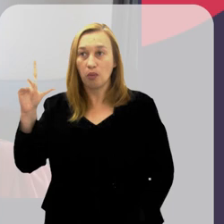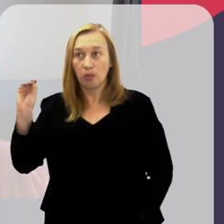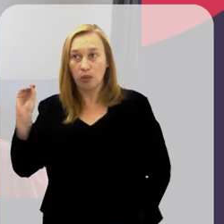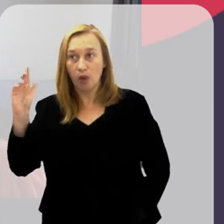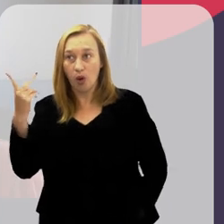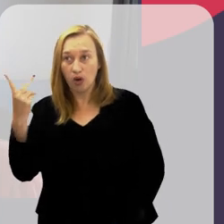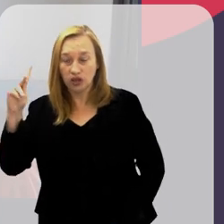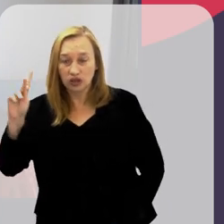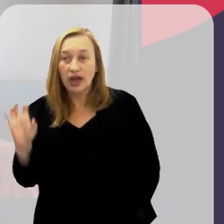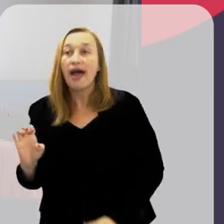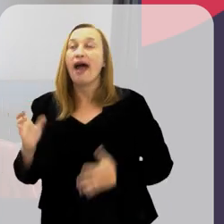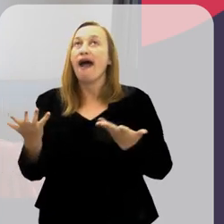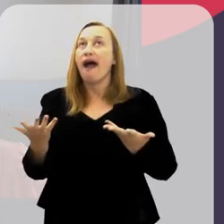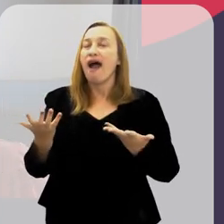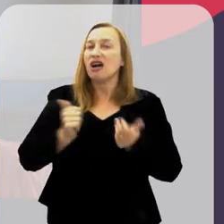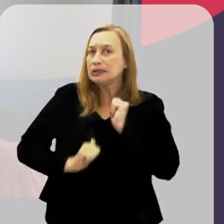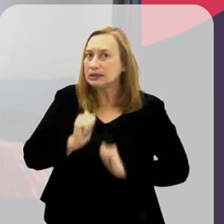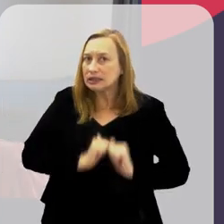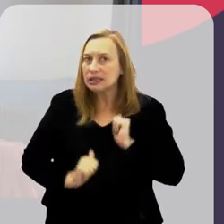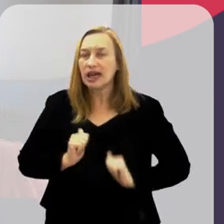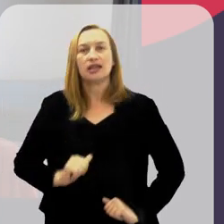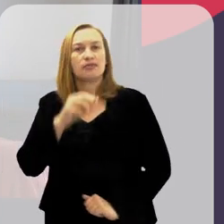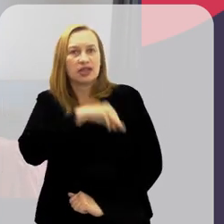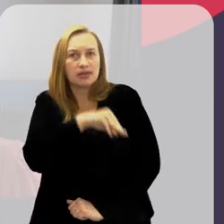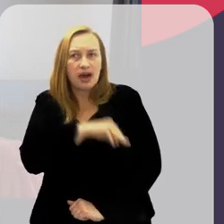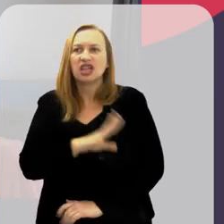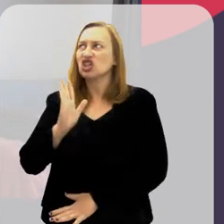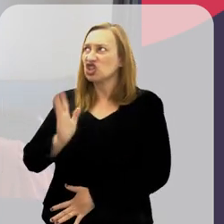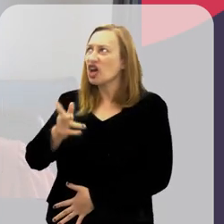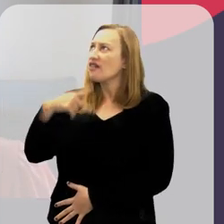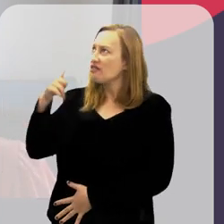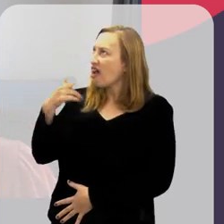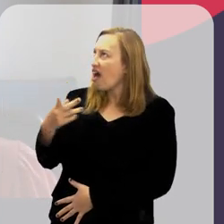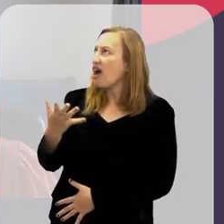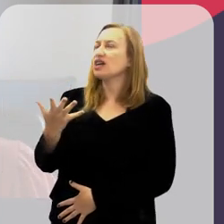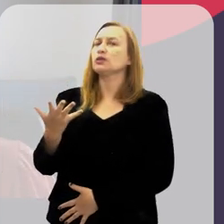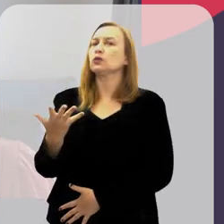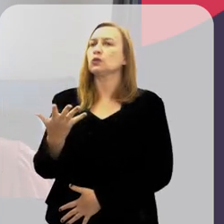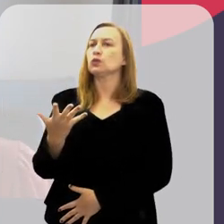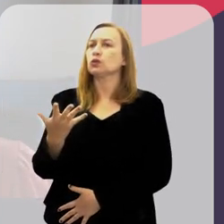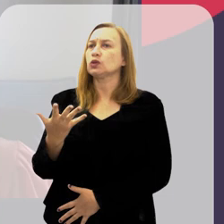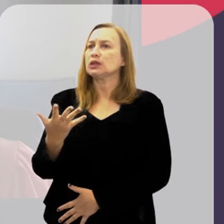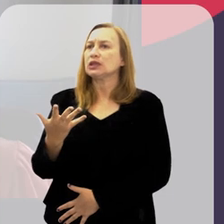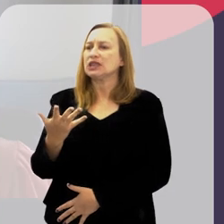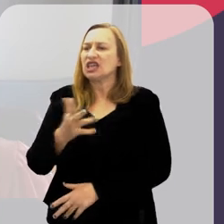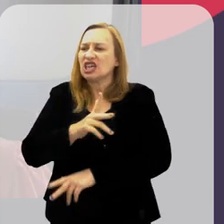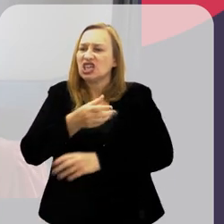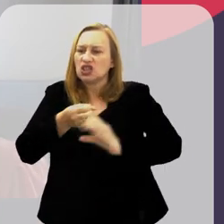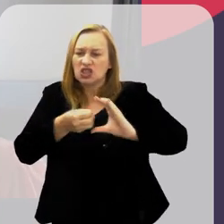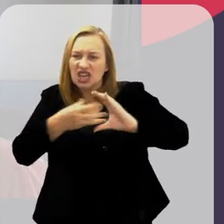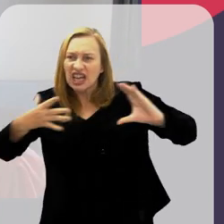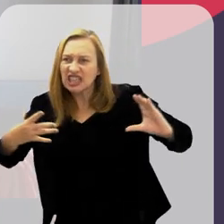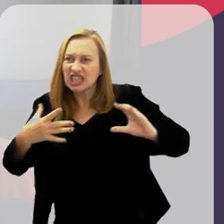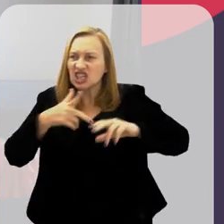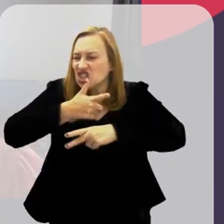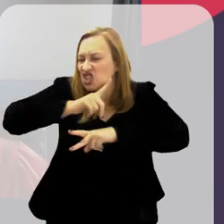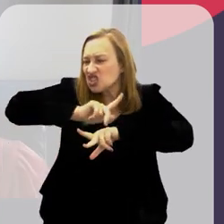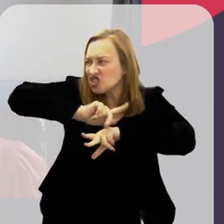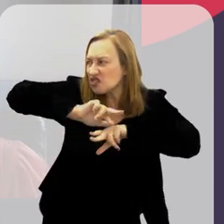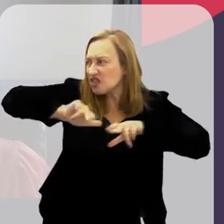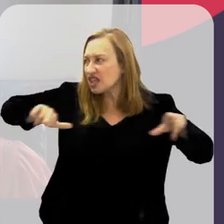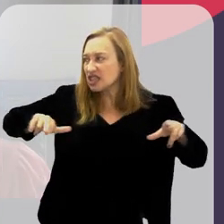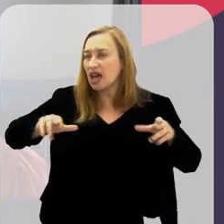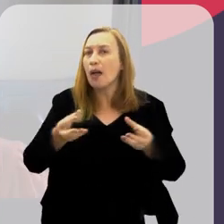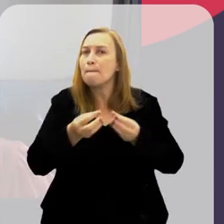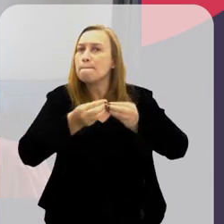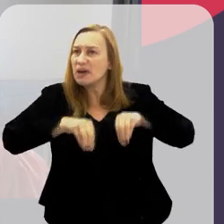A ansiedade matemática, como eu já havia falado, né, e ela tem esse caráter multidimensional, ela prejudica